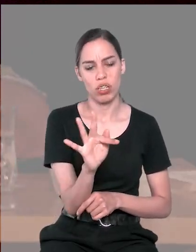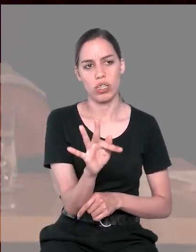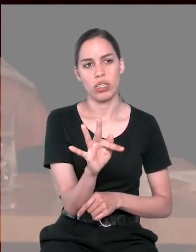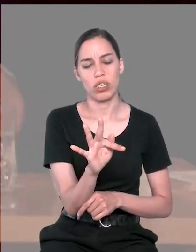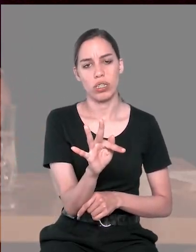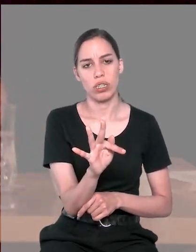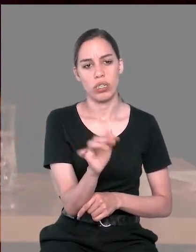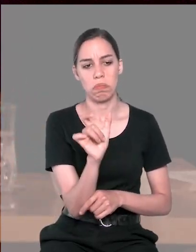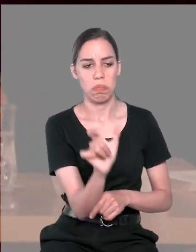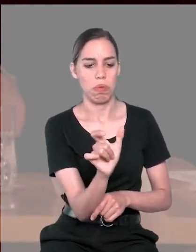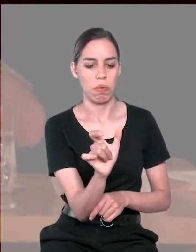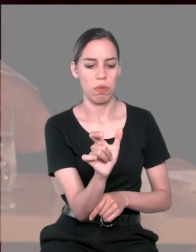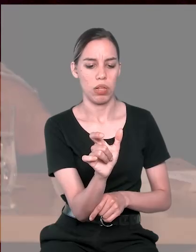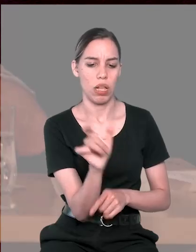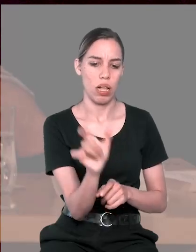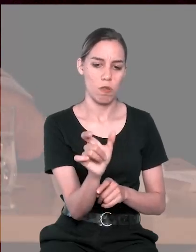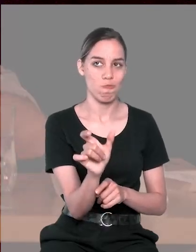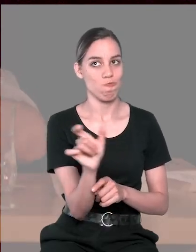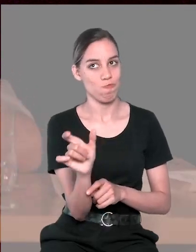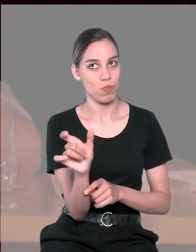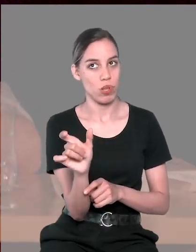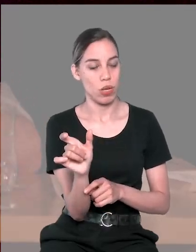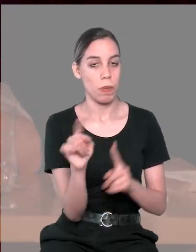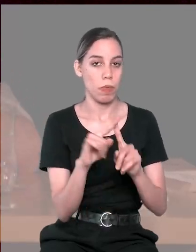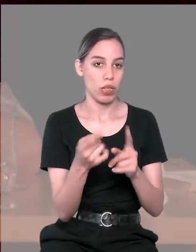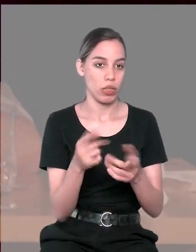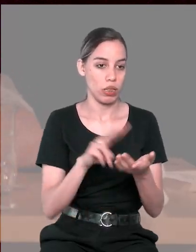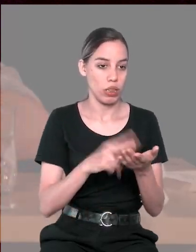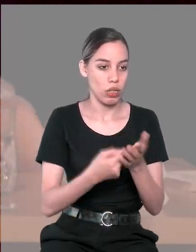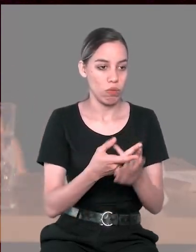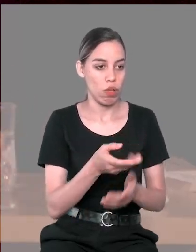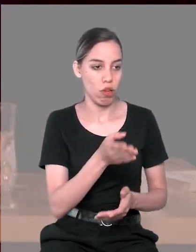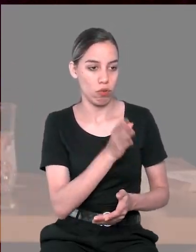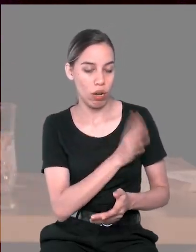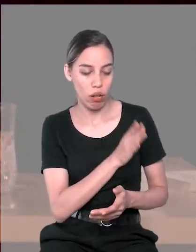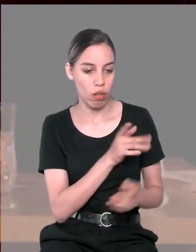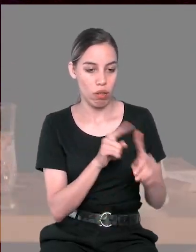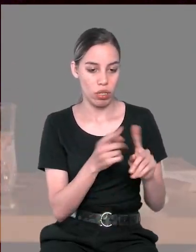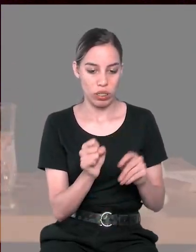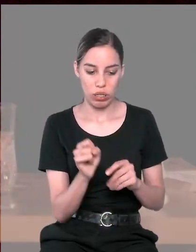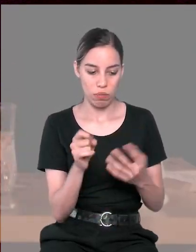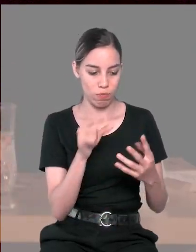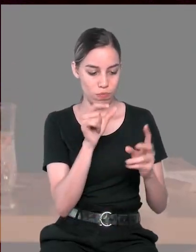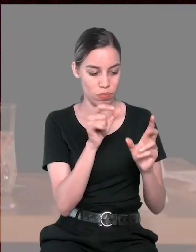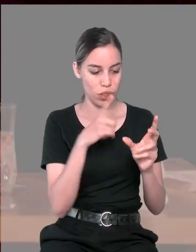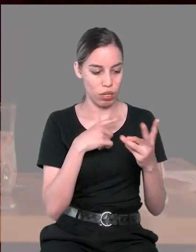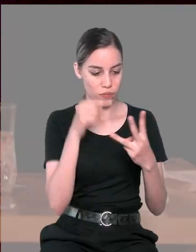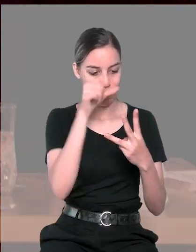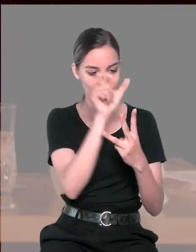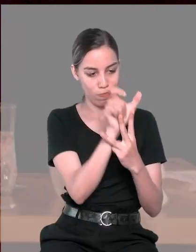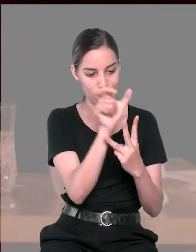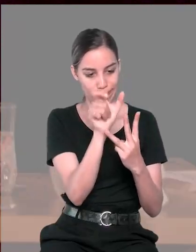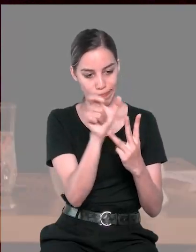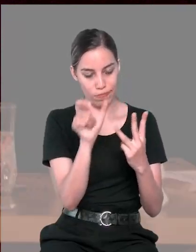coração. Uma sílaba vira 3. Aí você tem problemas de métrica. E você tem... A questão para o Valéry